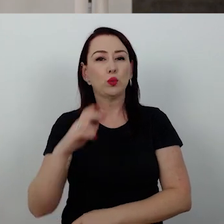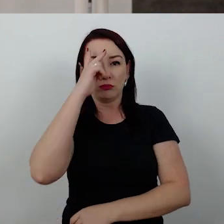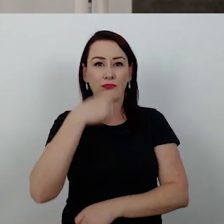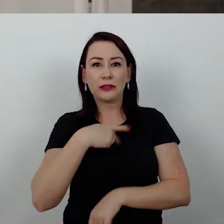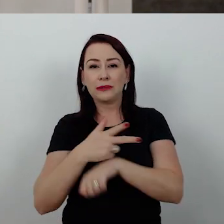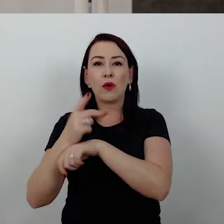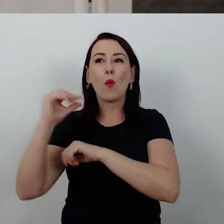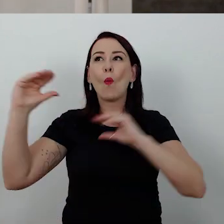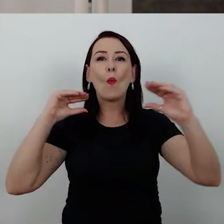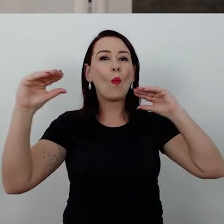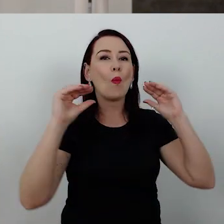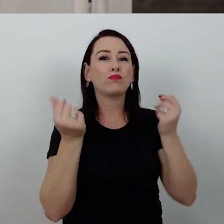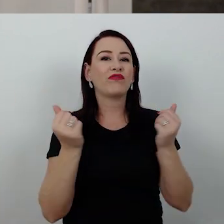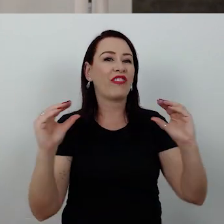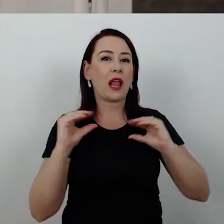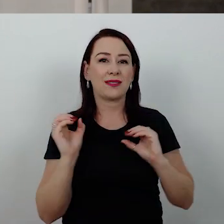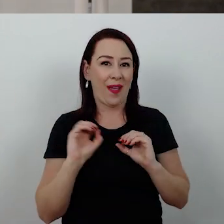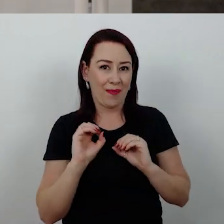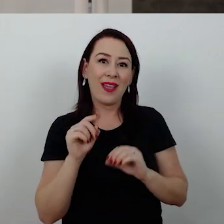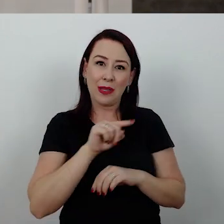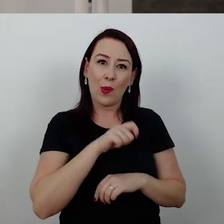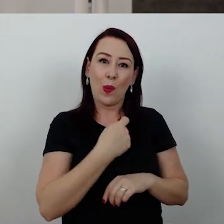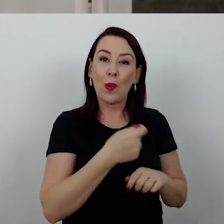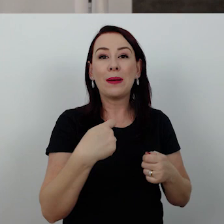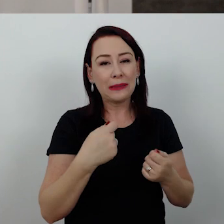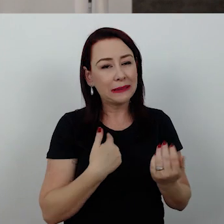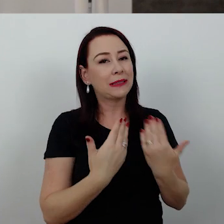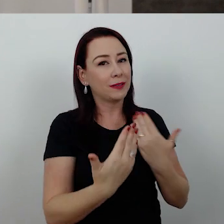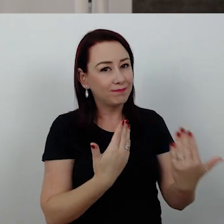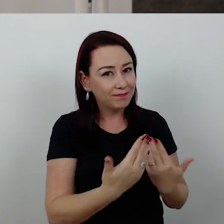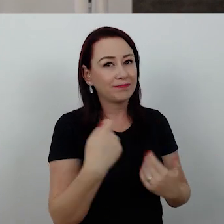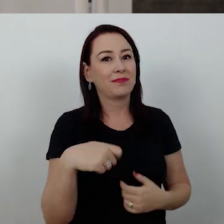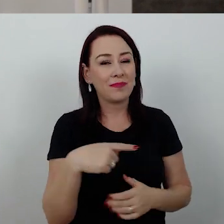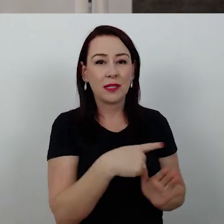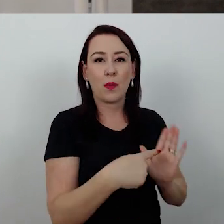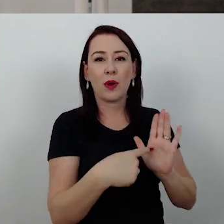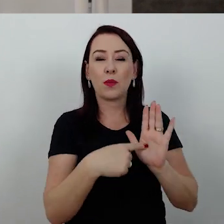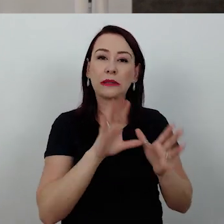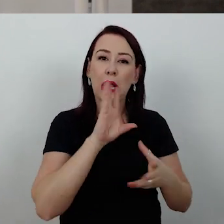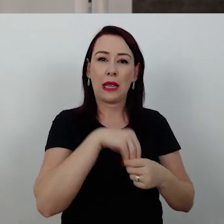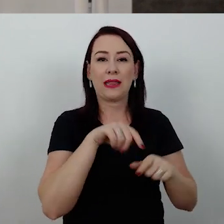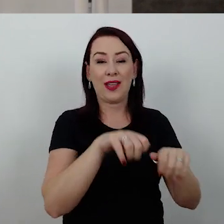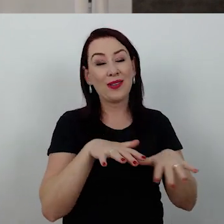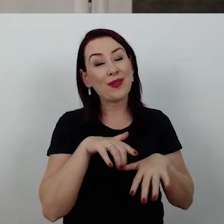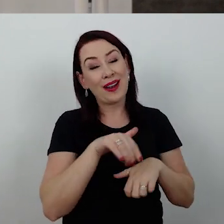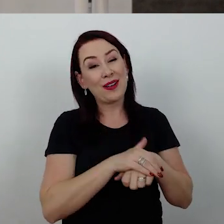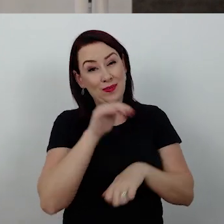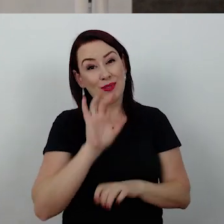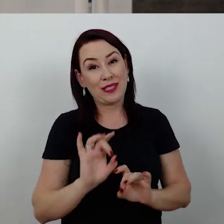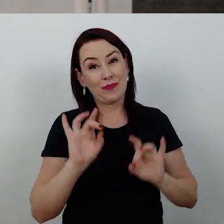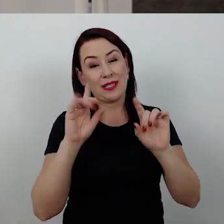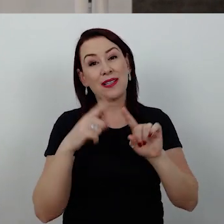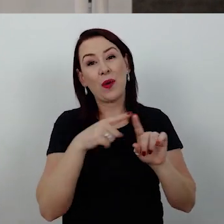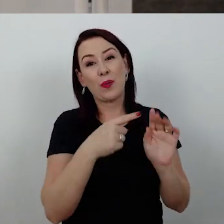fora, mas que precisam desse circuito mais independente para exibição. Então, a gente sempre está com esse diálogo aberto também, e é um cinema muito,